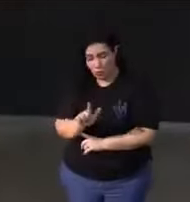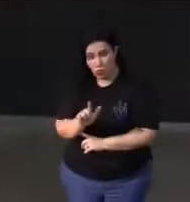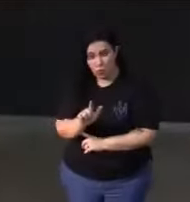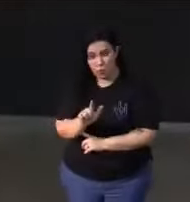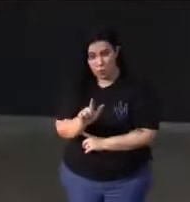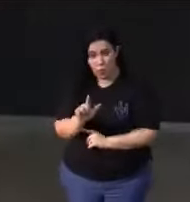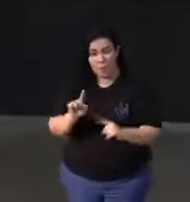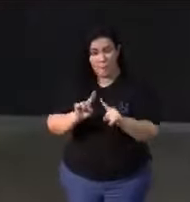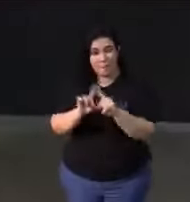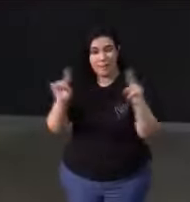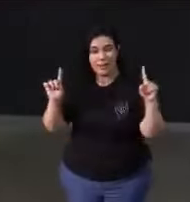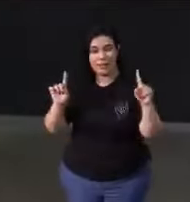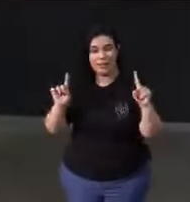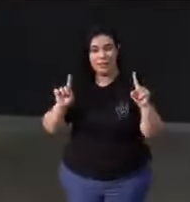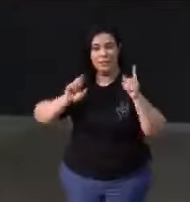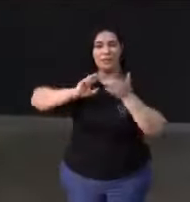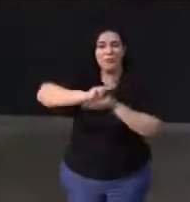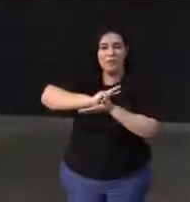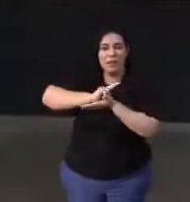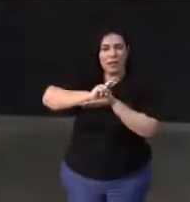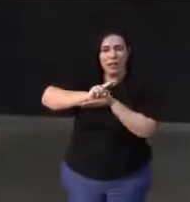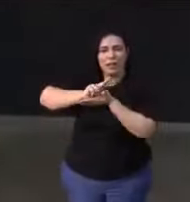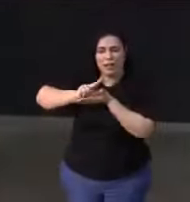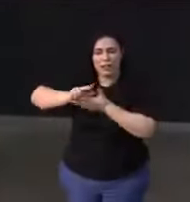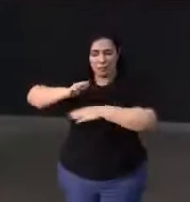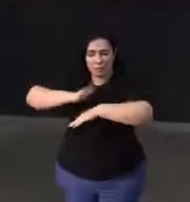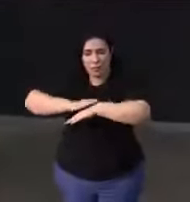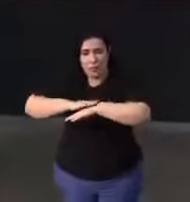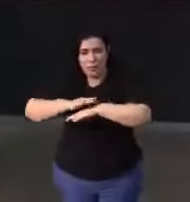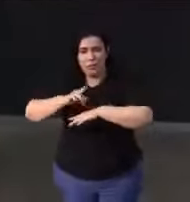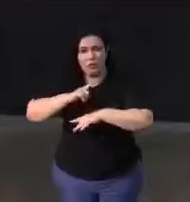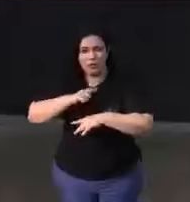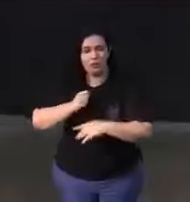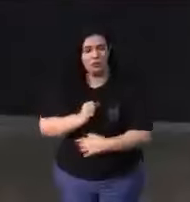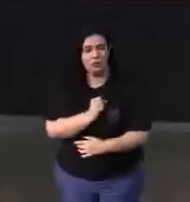Davi, por muitas vezes, foi apenas um soldado.